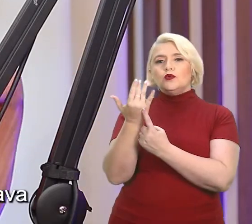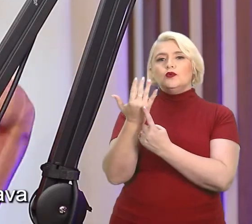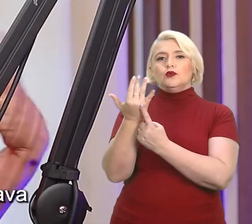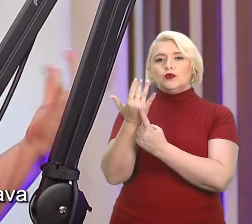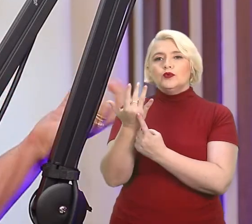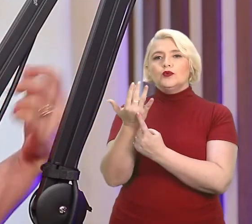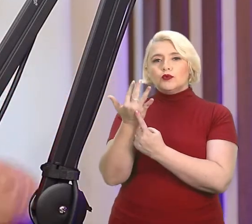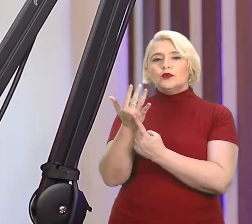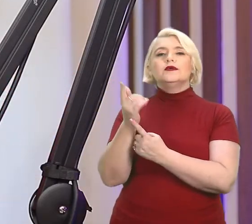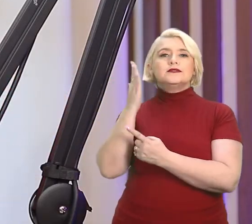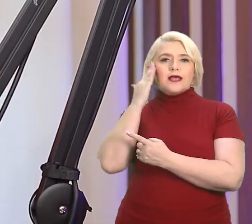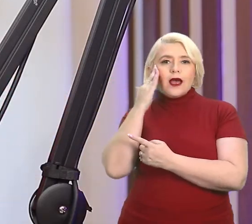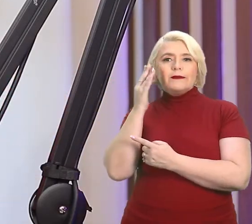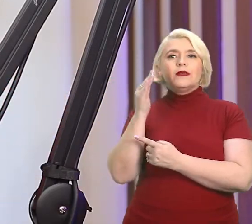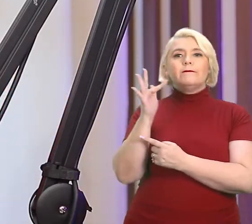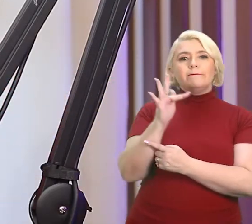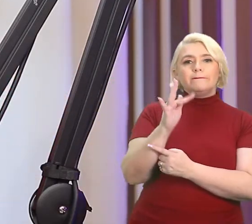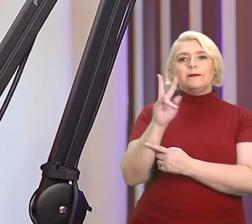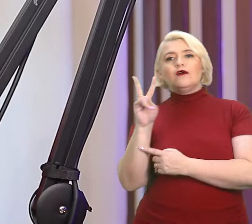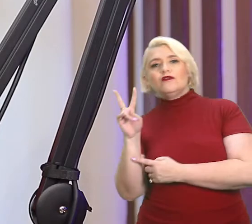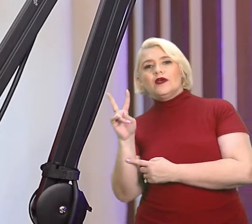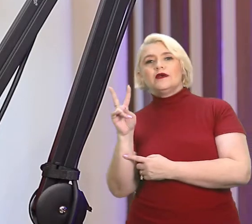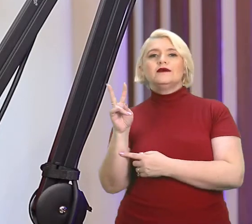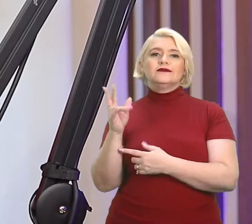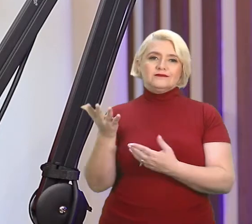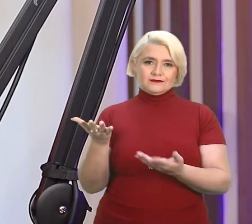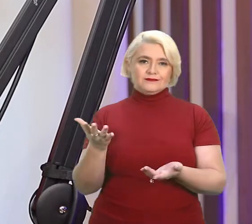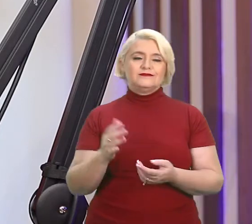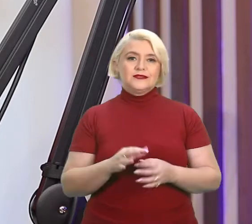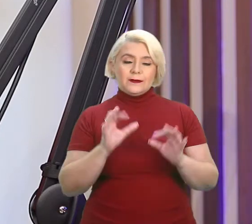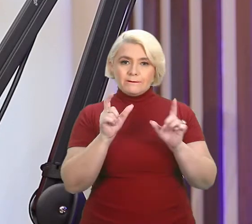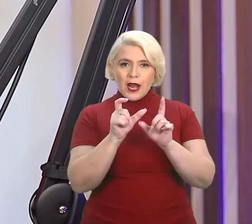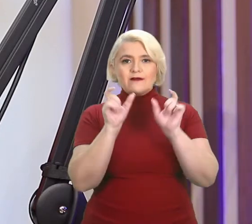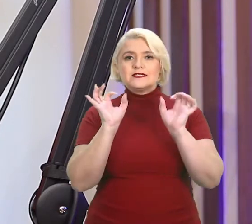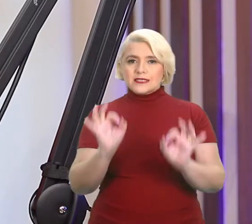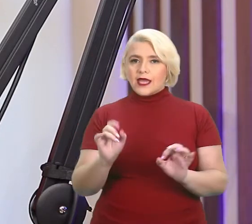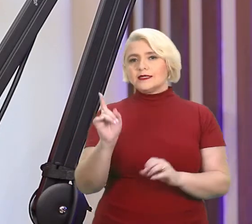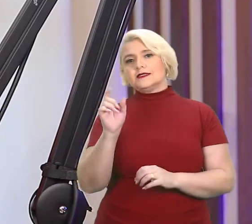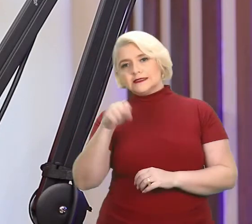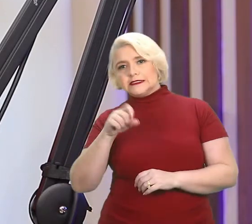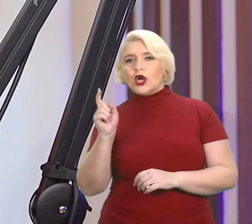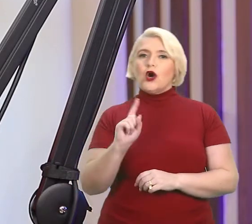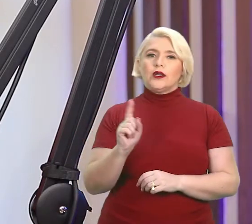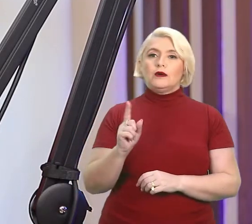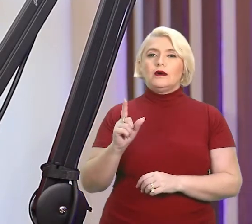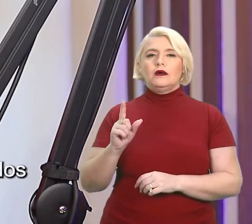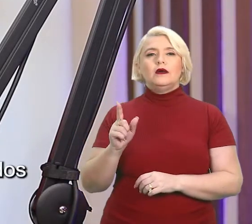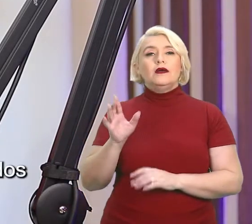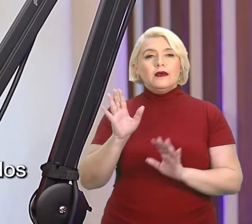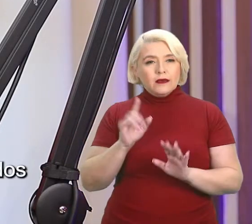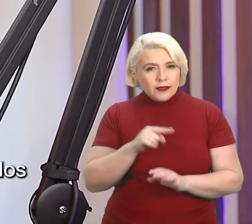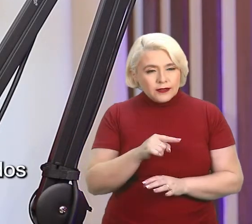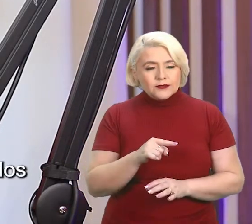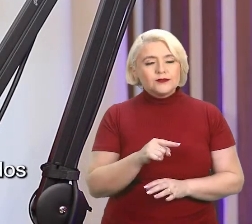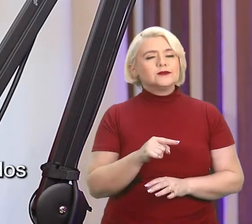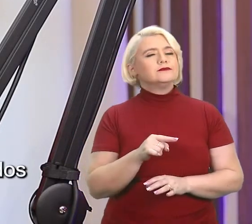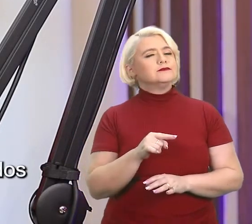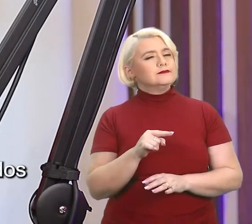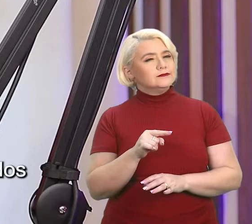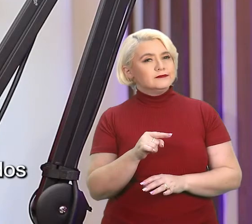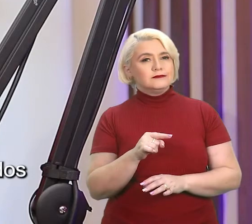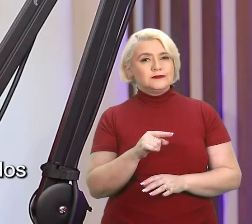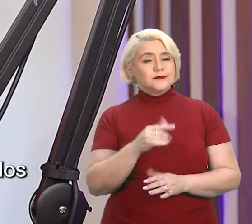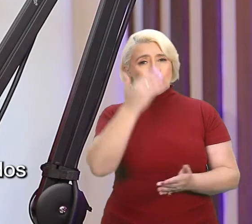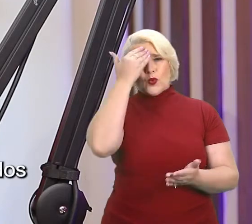ele sabia se ele estava pronunciando a palavra certa ou não. Isso, eu não acreditava